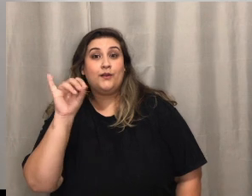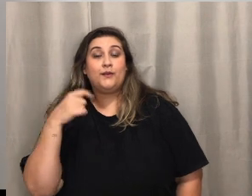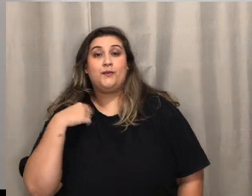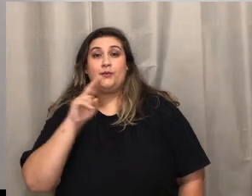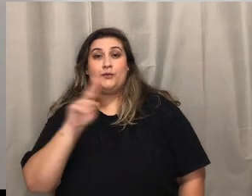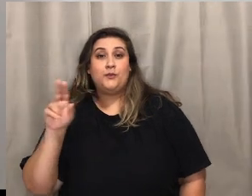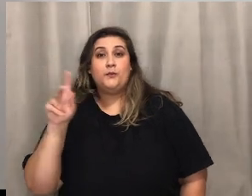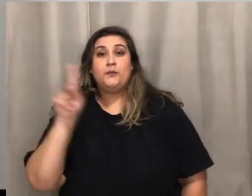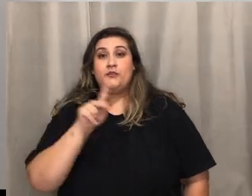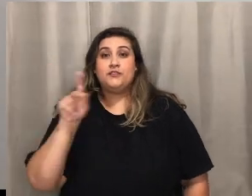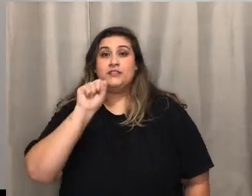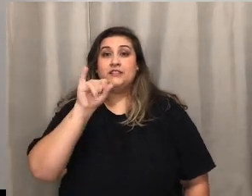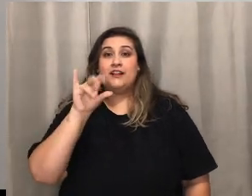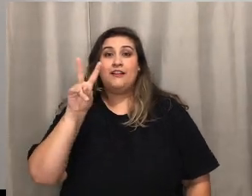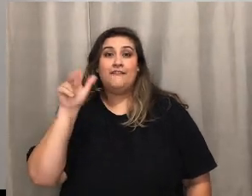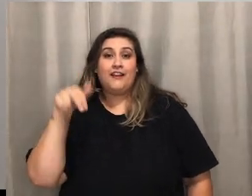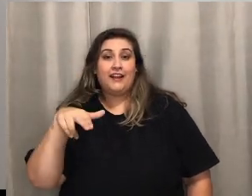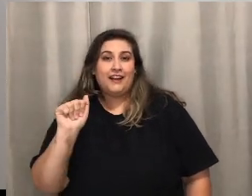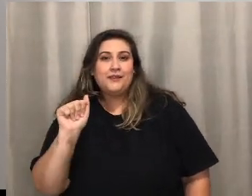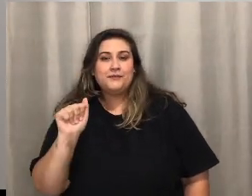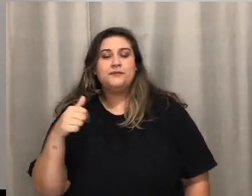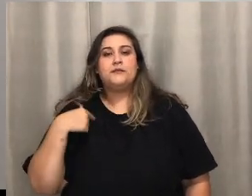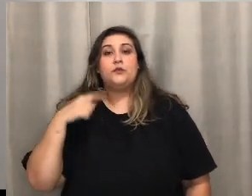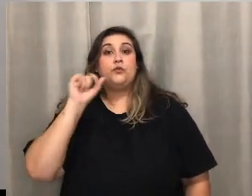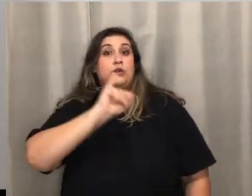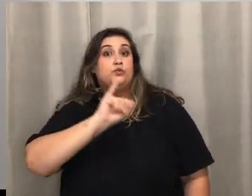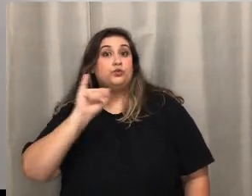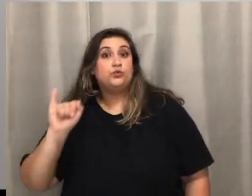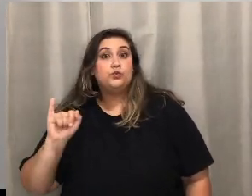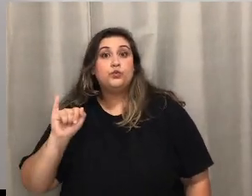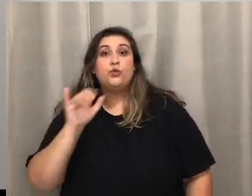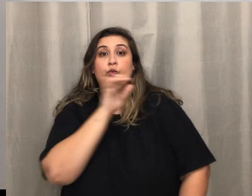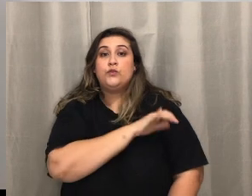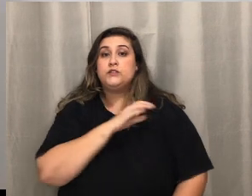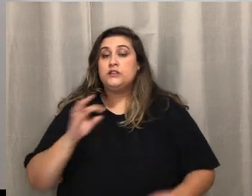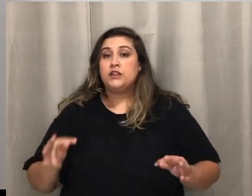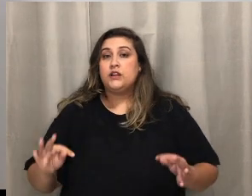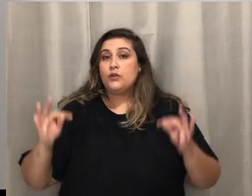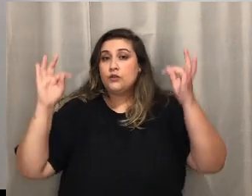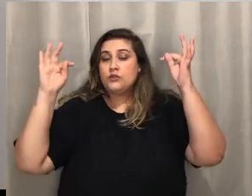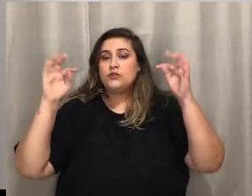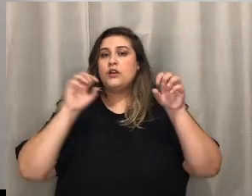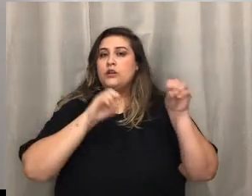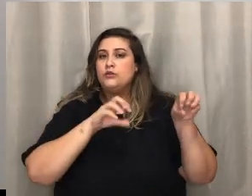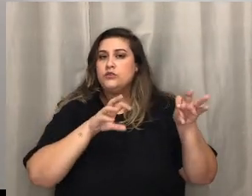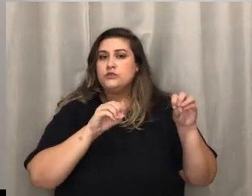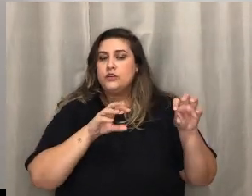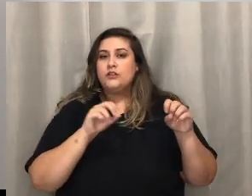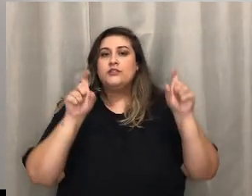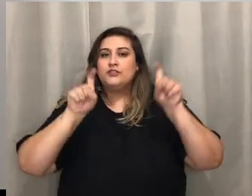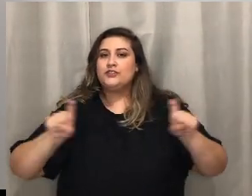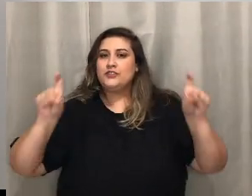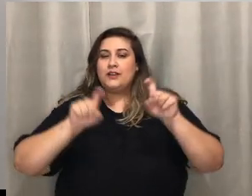Olá, eu sou a professora Silvana Zancan e sou uma das instrutoras do curso de Tecnologias Educacionais